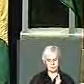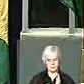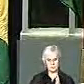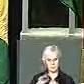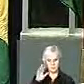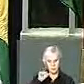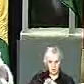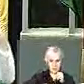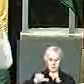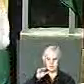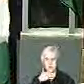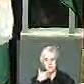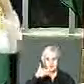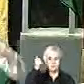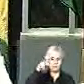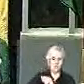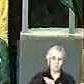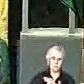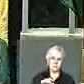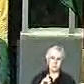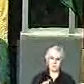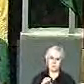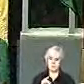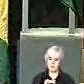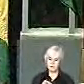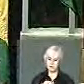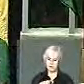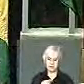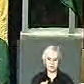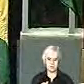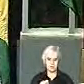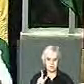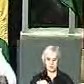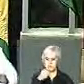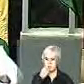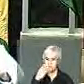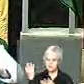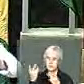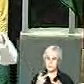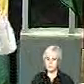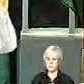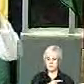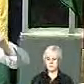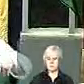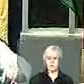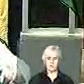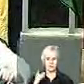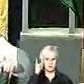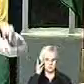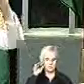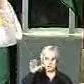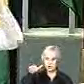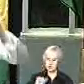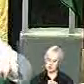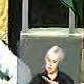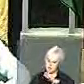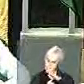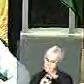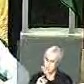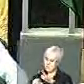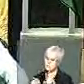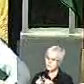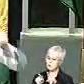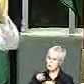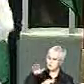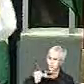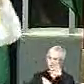democracia. Que seja bem-vinda a ideia generosa da presidenta Dilma de não apenas chamar as instituições, mas chamar as